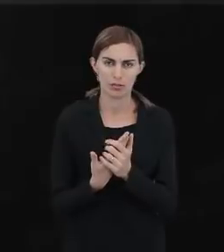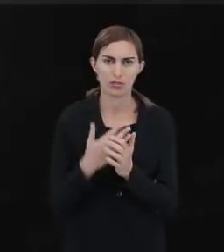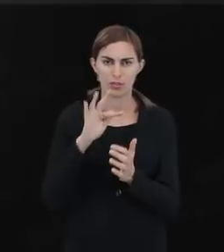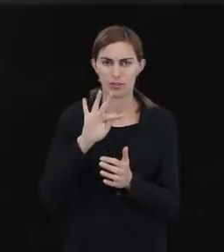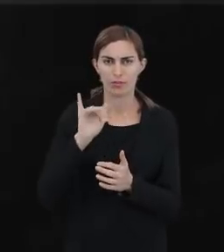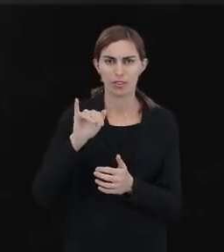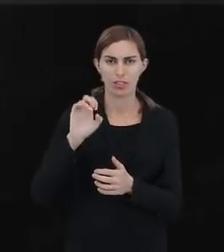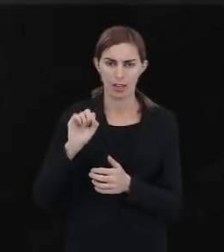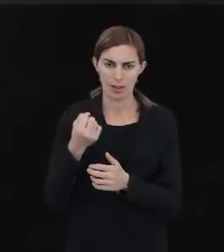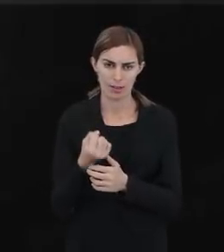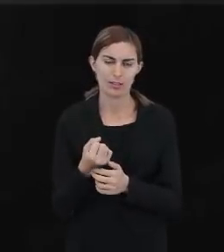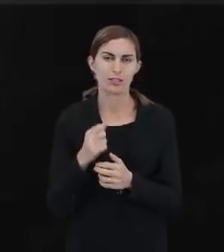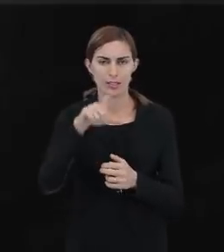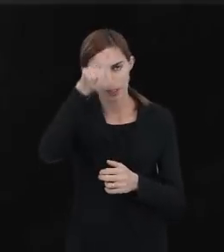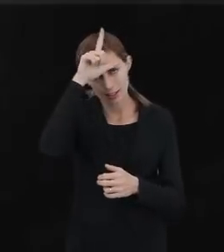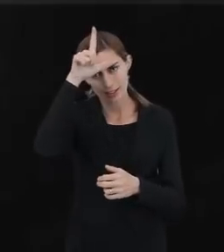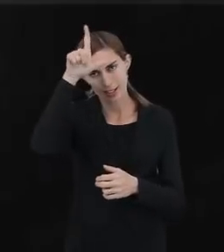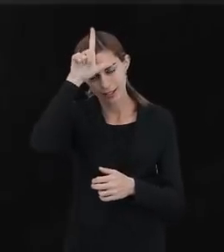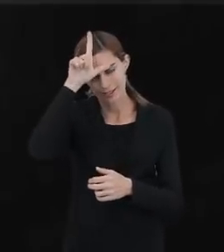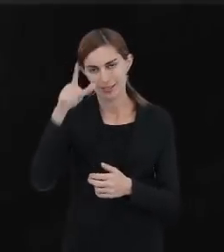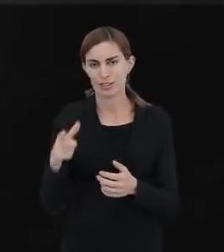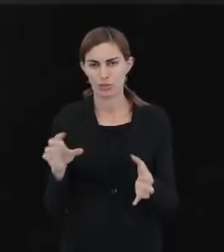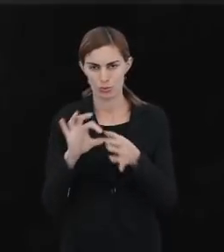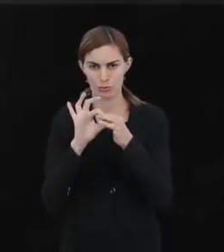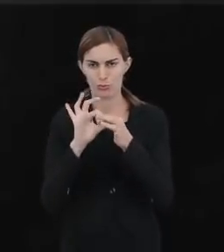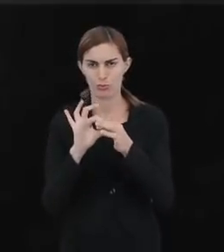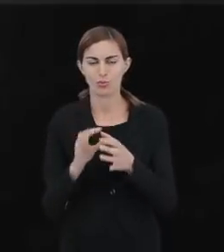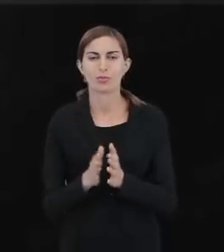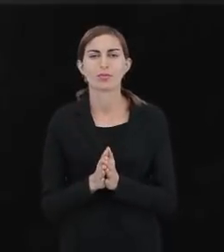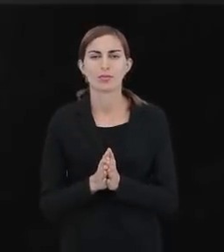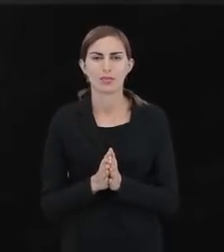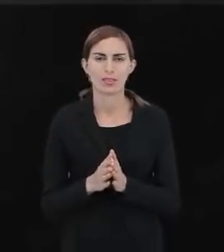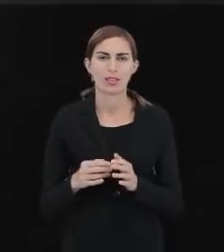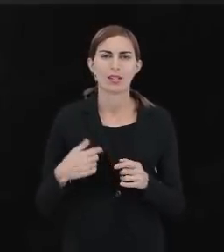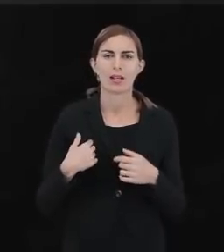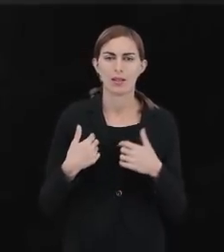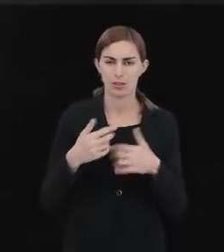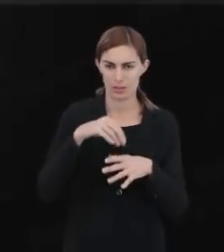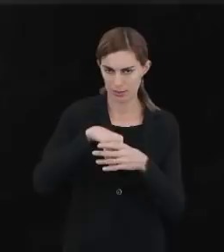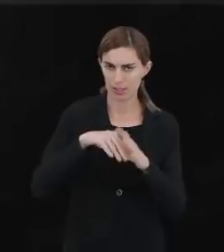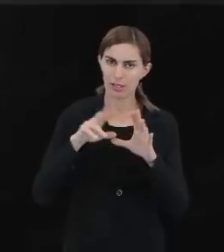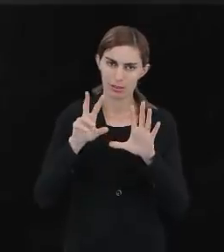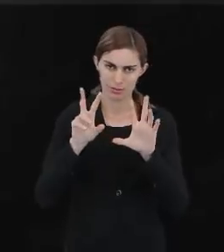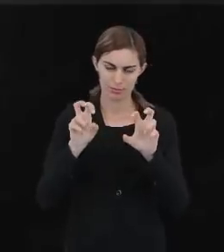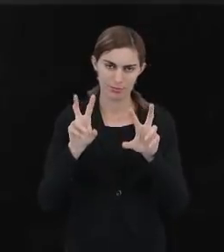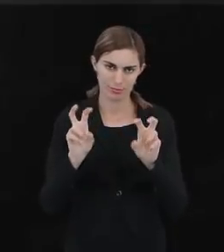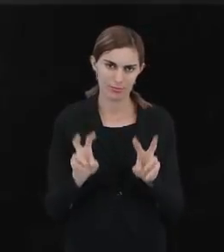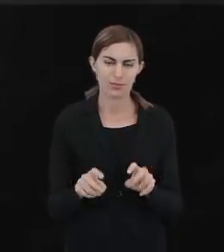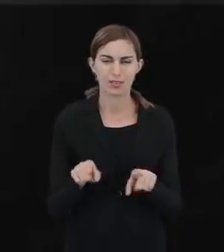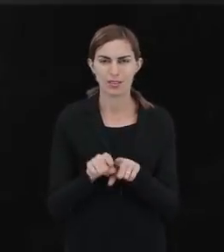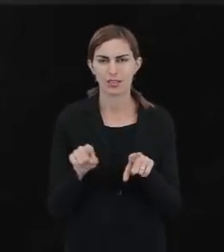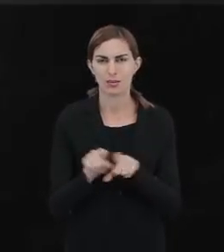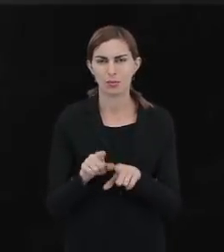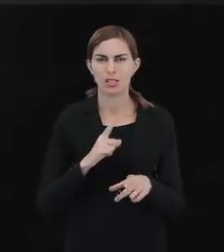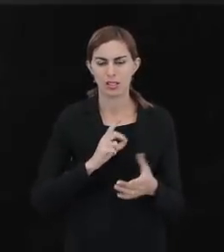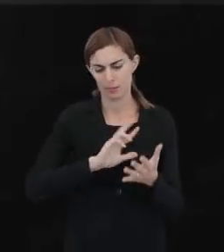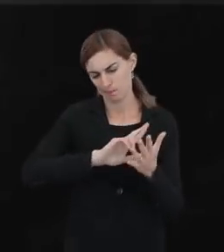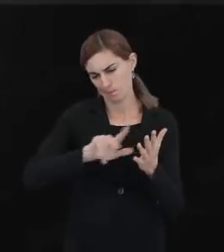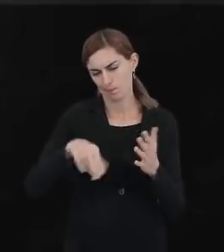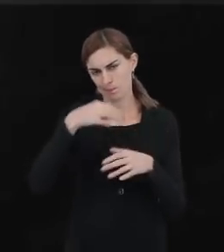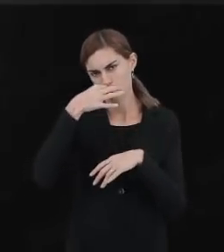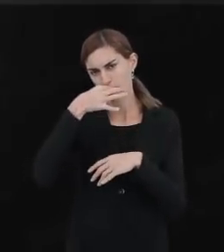da liderança tão custoso e dentro do nosso conteúdo também nos filhos vários